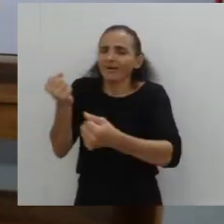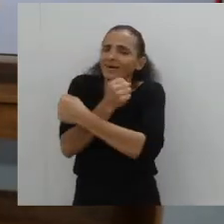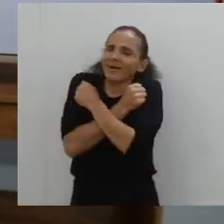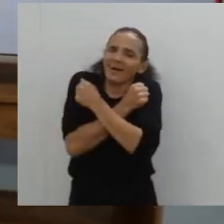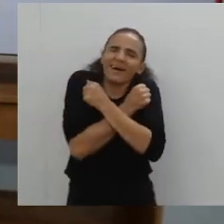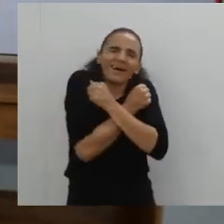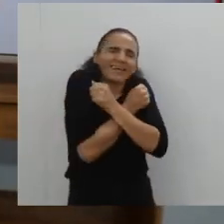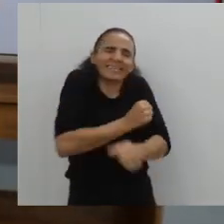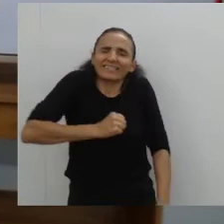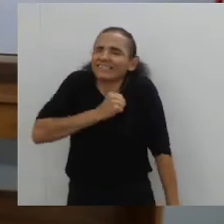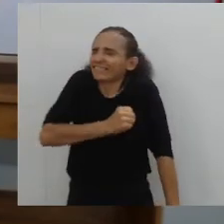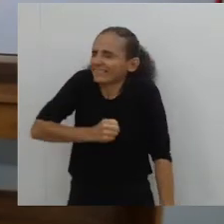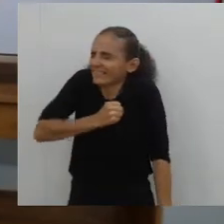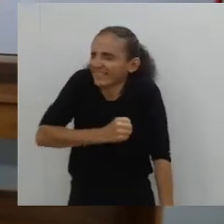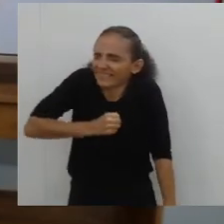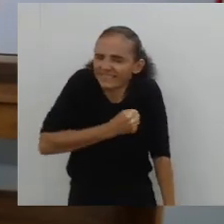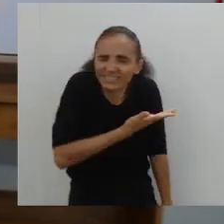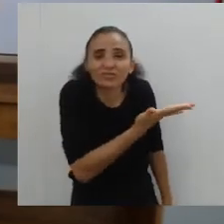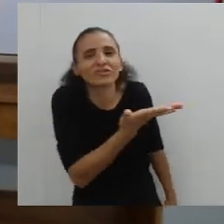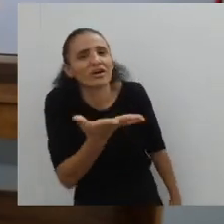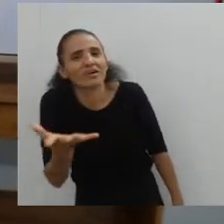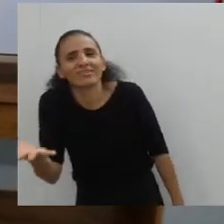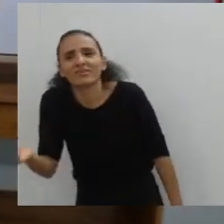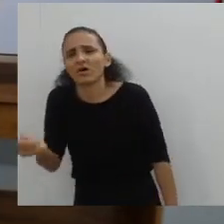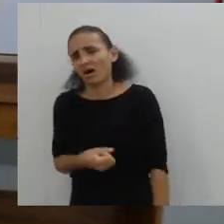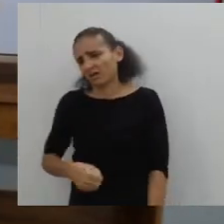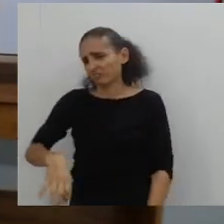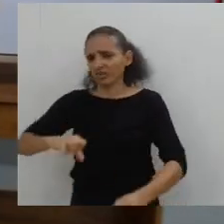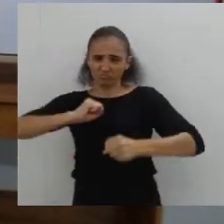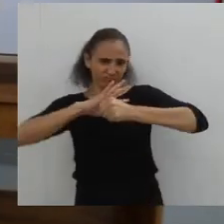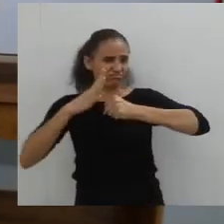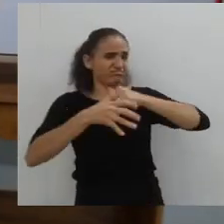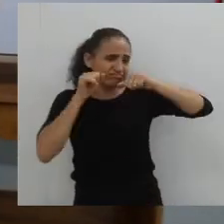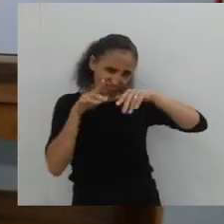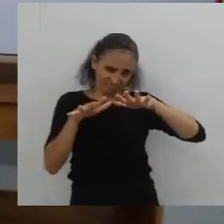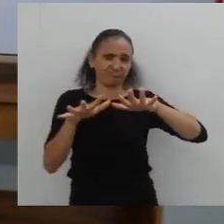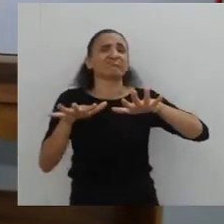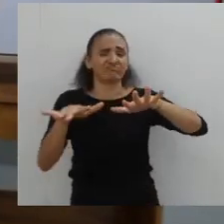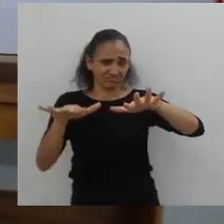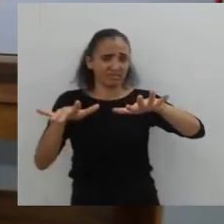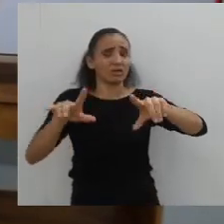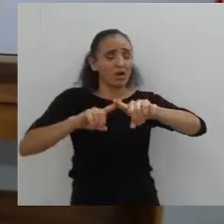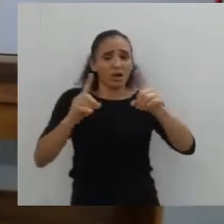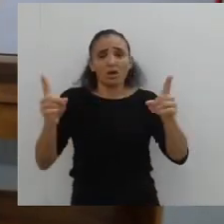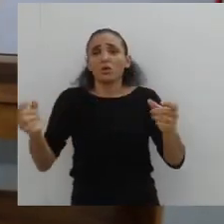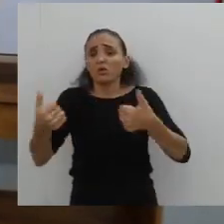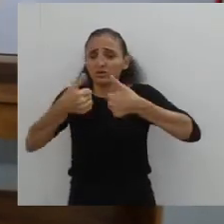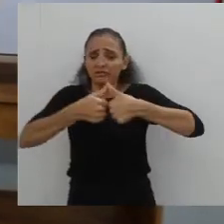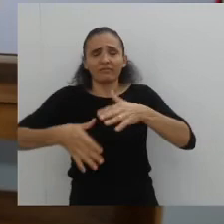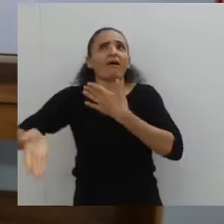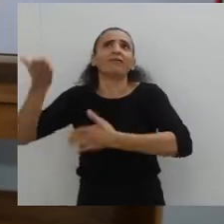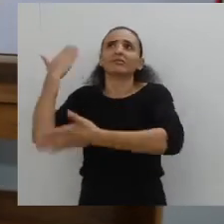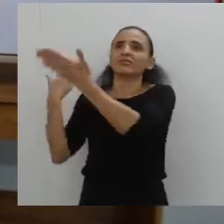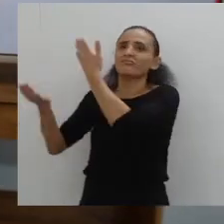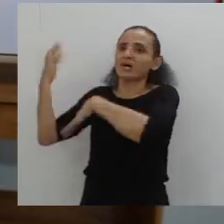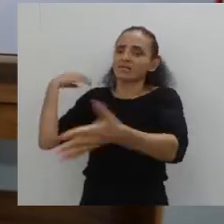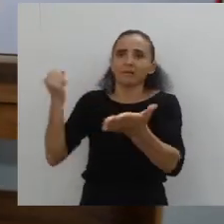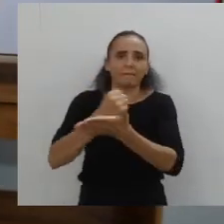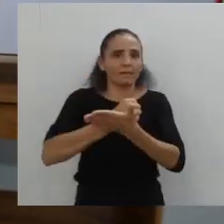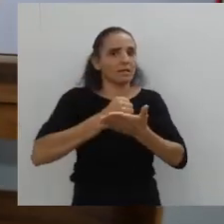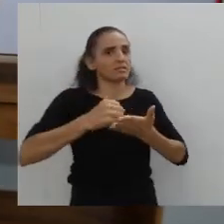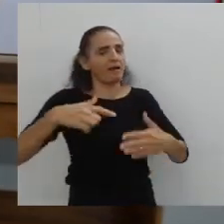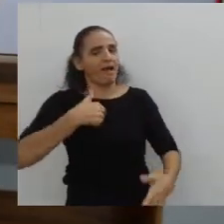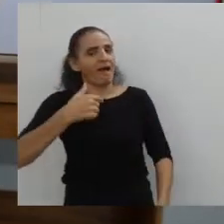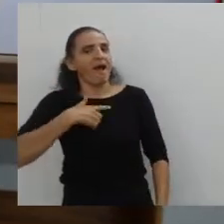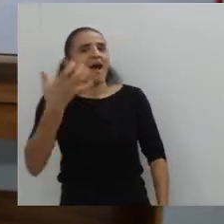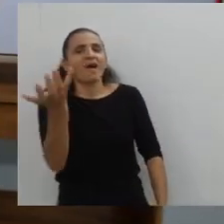abraços atrasados, tudo por causa dessa malvada pandemia. Quando ficar no passado essa agonia,